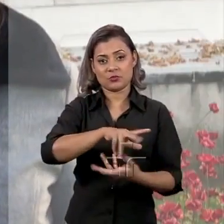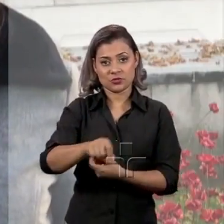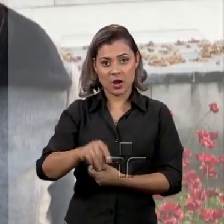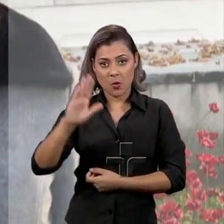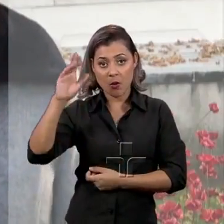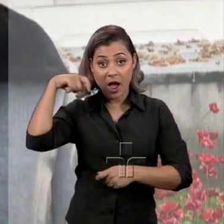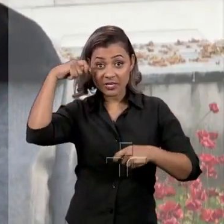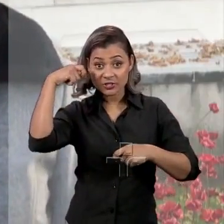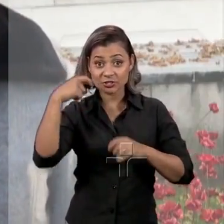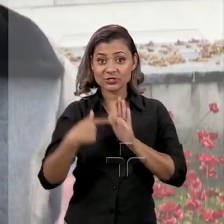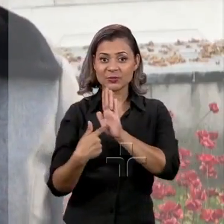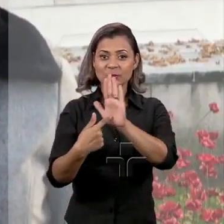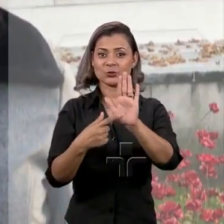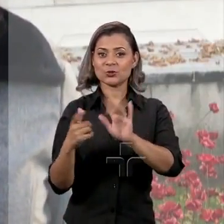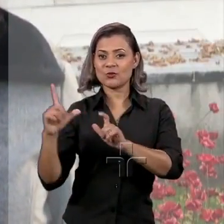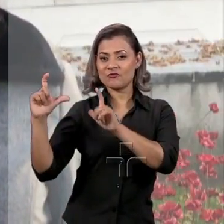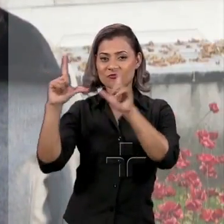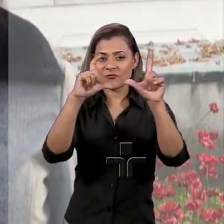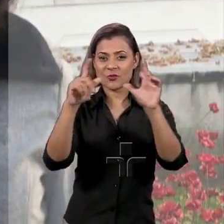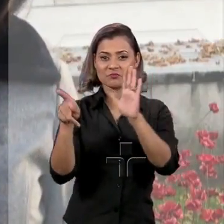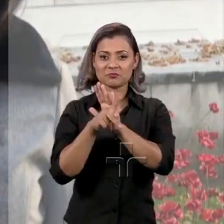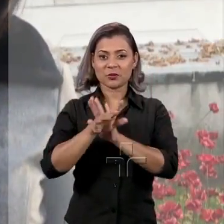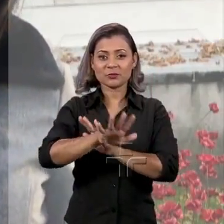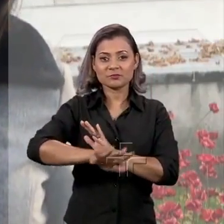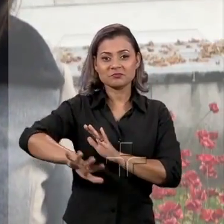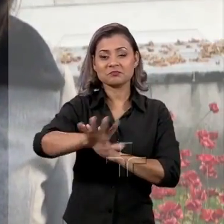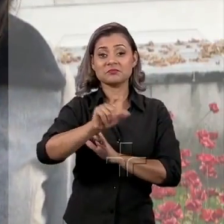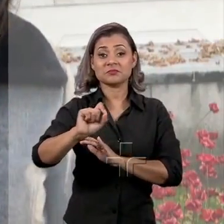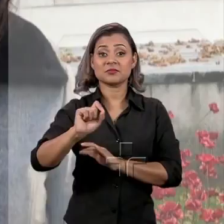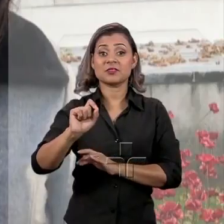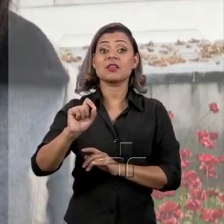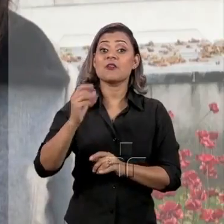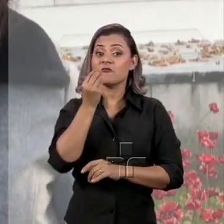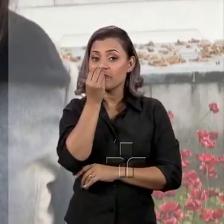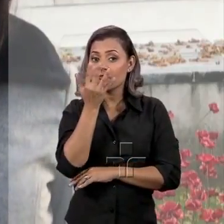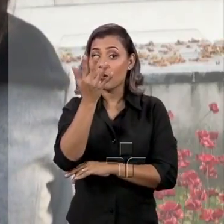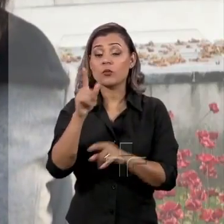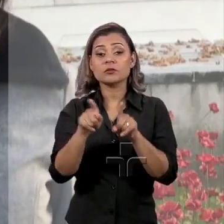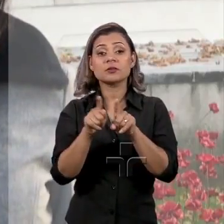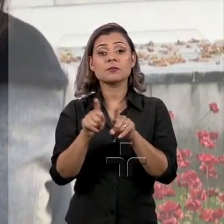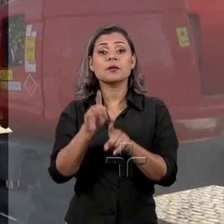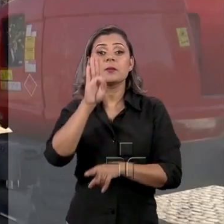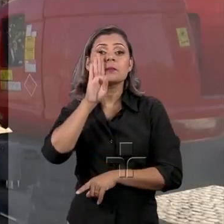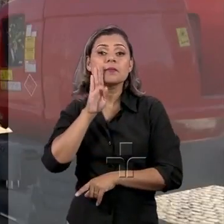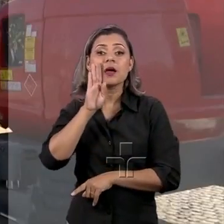diversas instalações com a flor aqui no Reino Unido e também em países como Bélgica